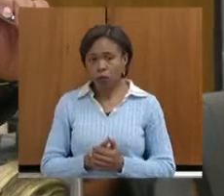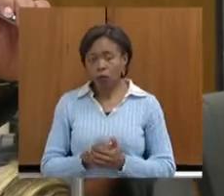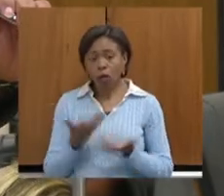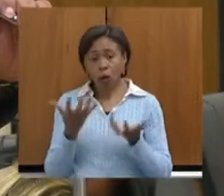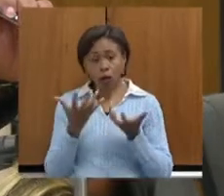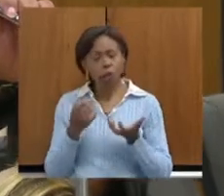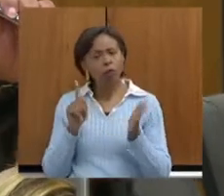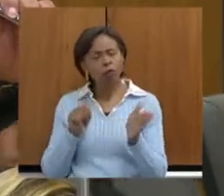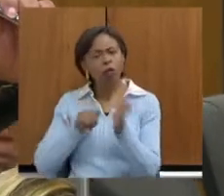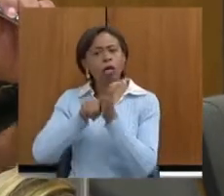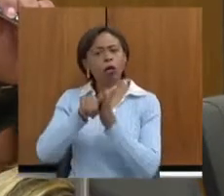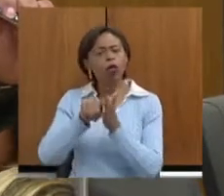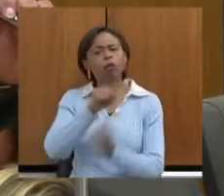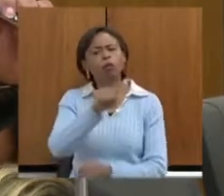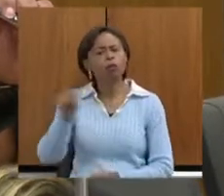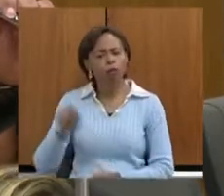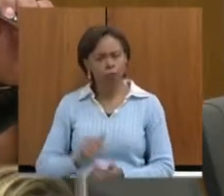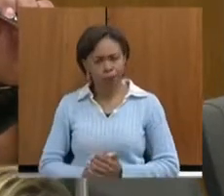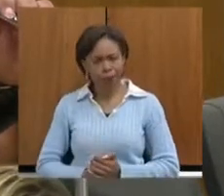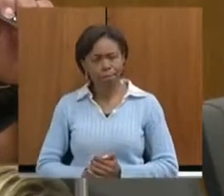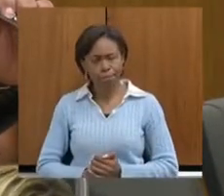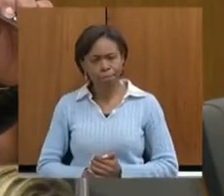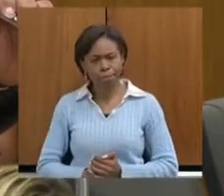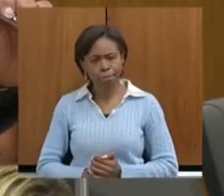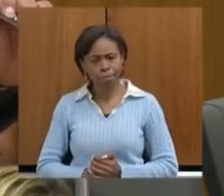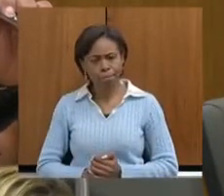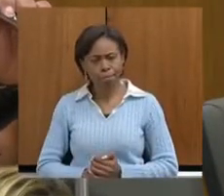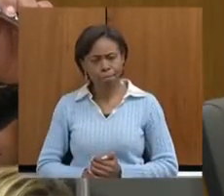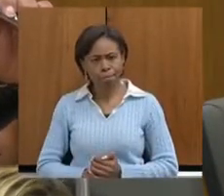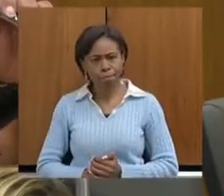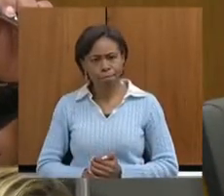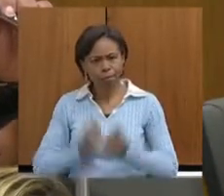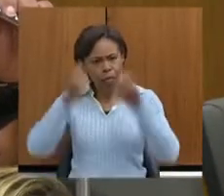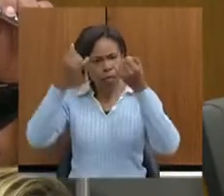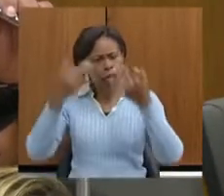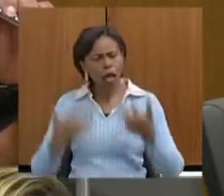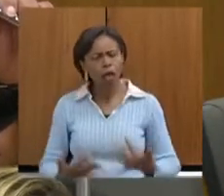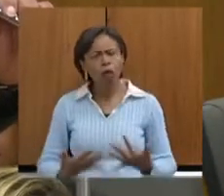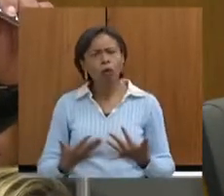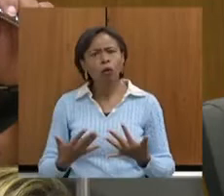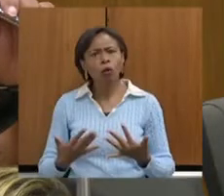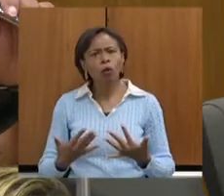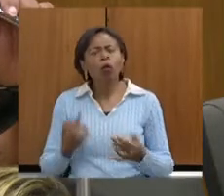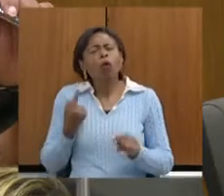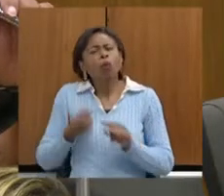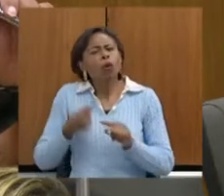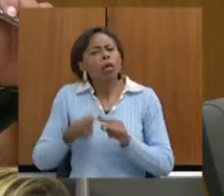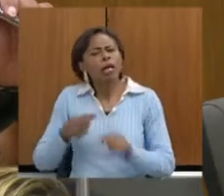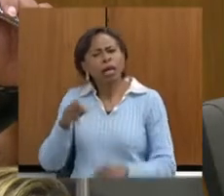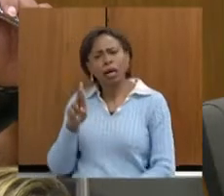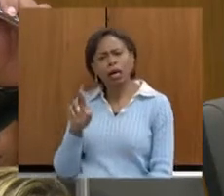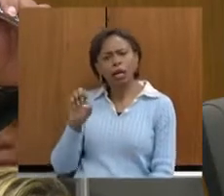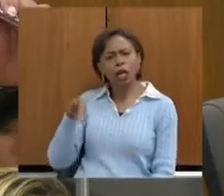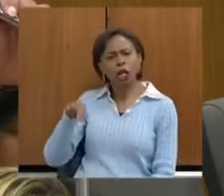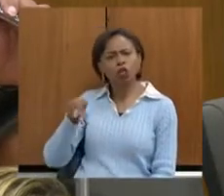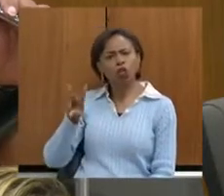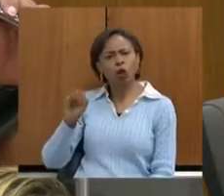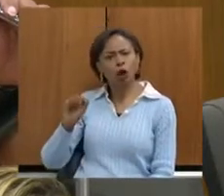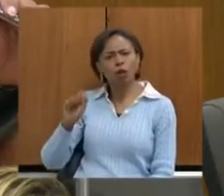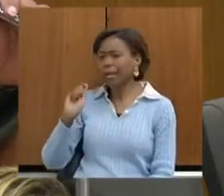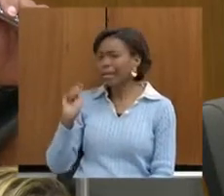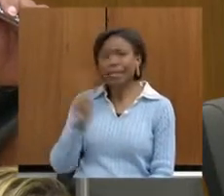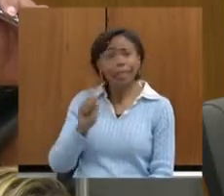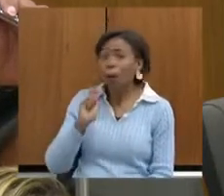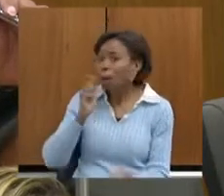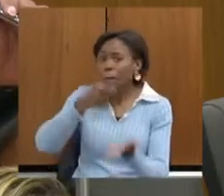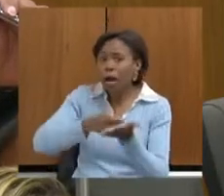fazer uma pergunta para vocês de deixar claro vocês e qual será o motivo que a renova não quer pagar